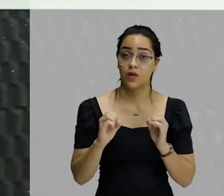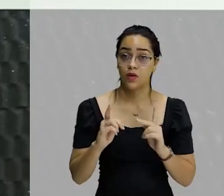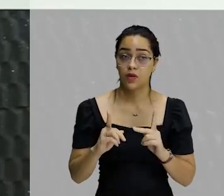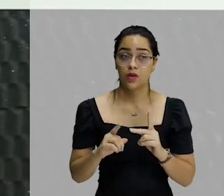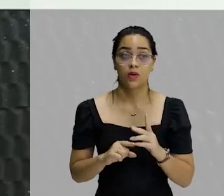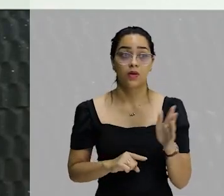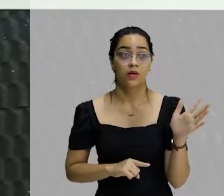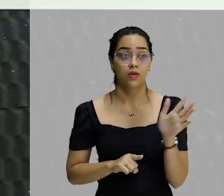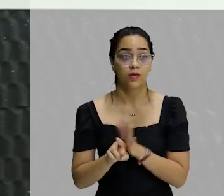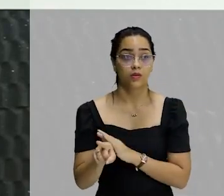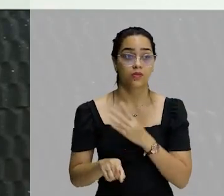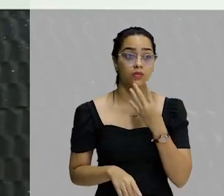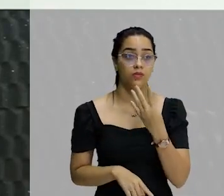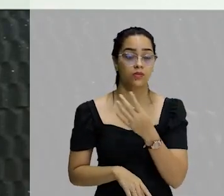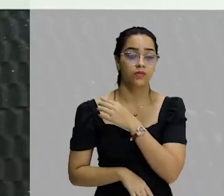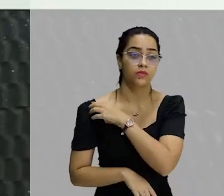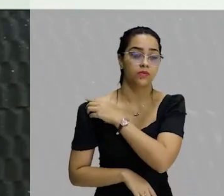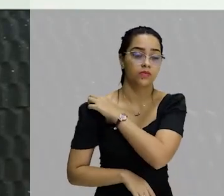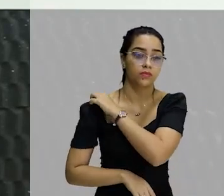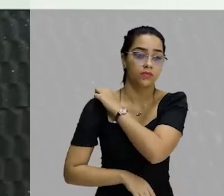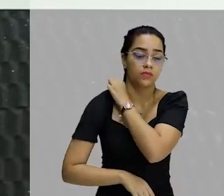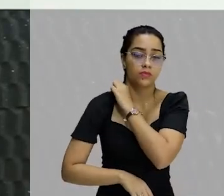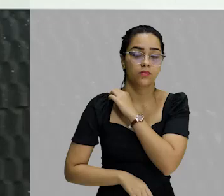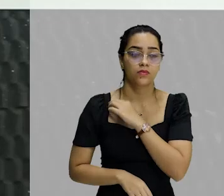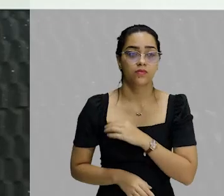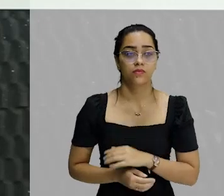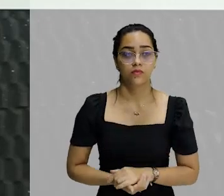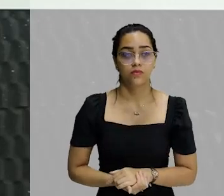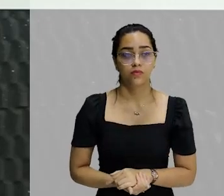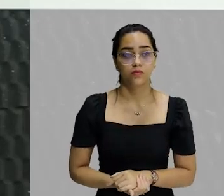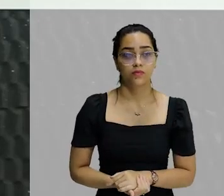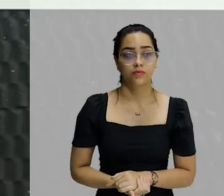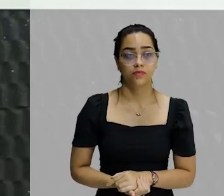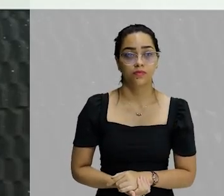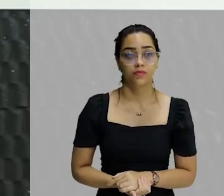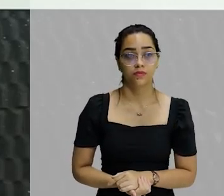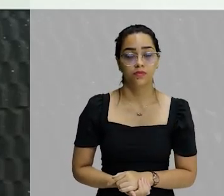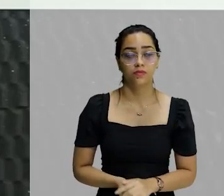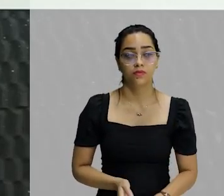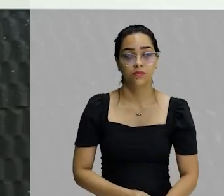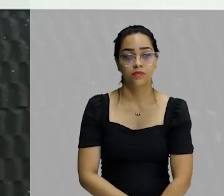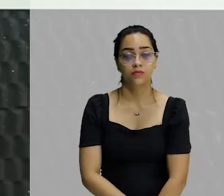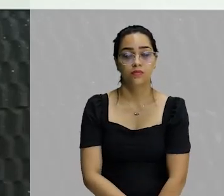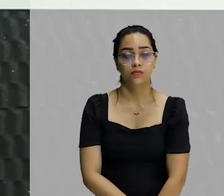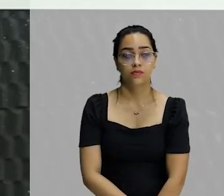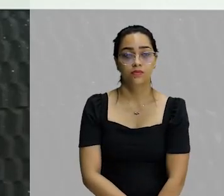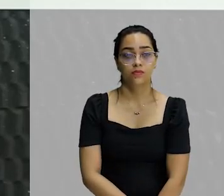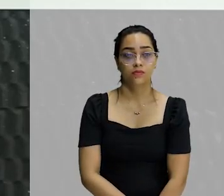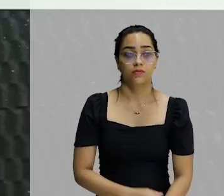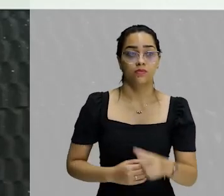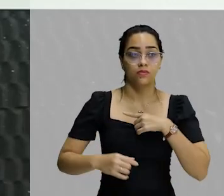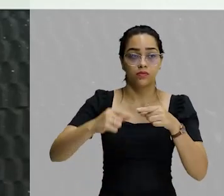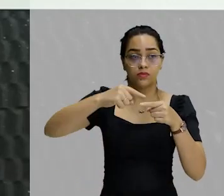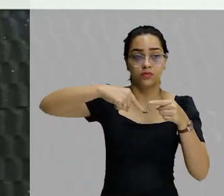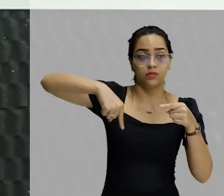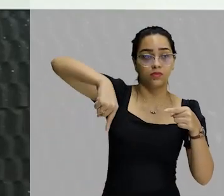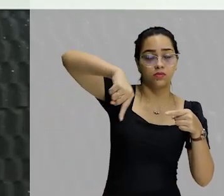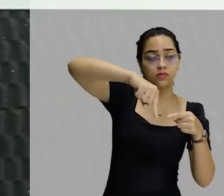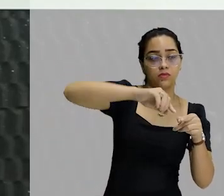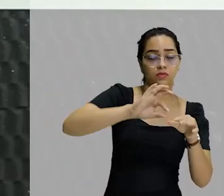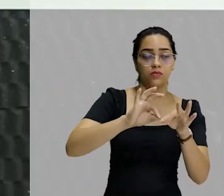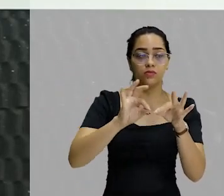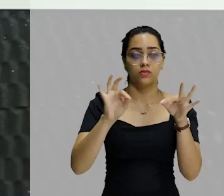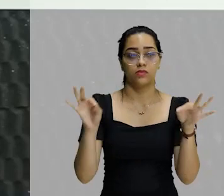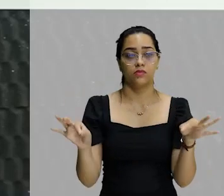uma questãozinha de seção meridiana. Olha só, um plano intercepta uma esfera a uma distância